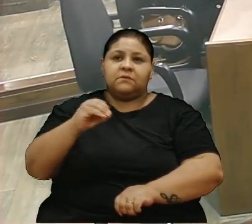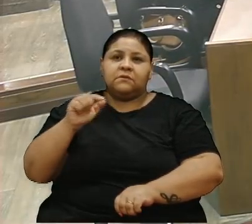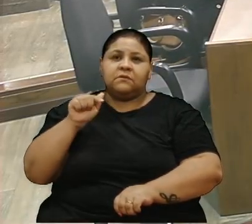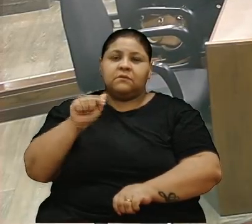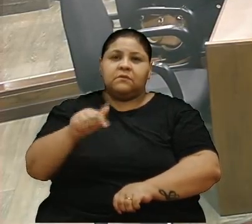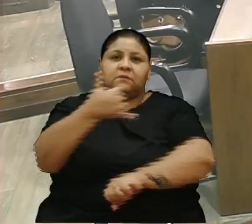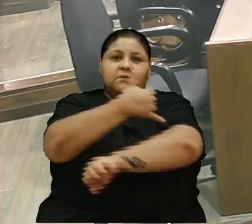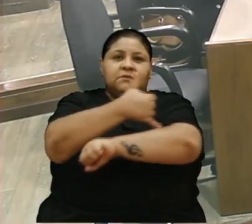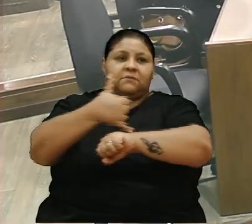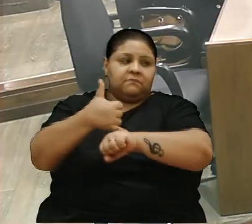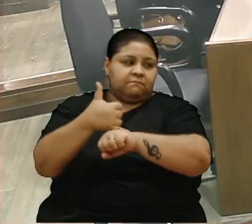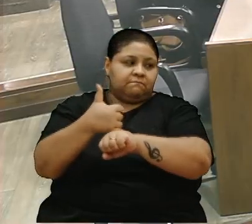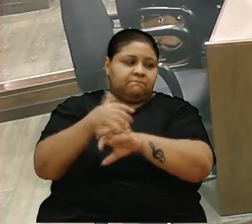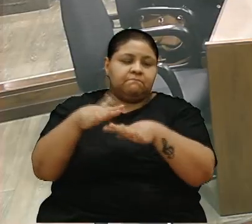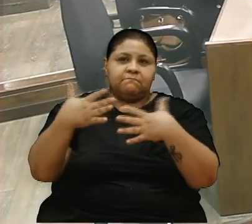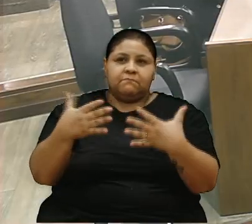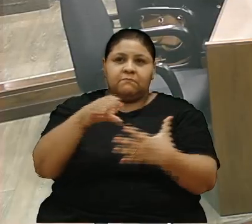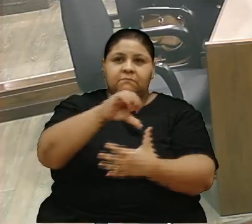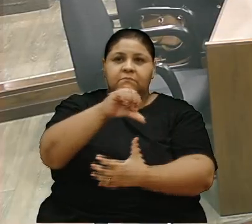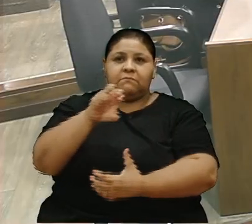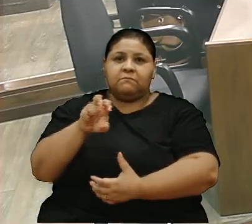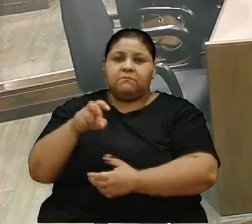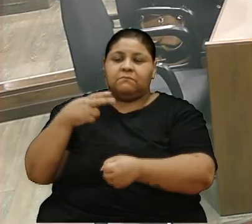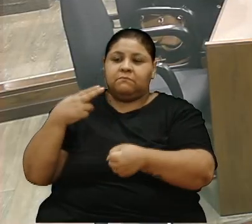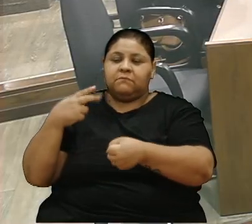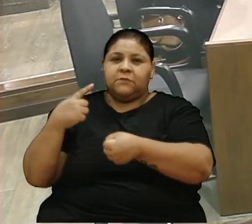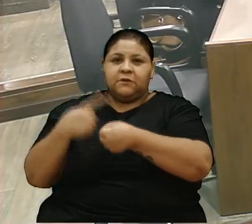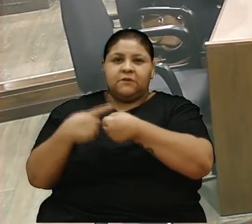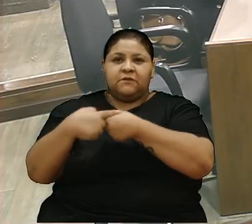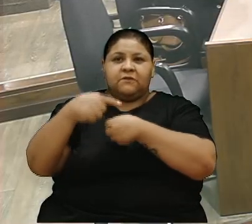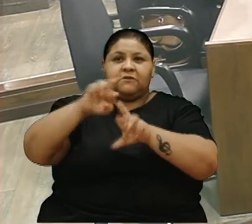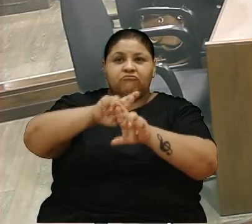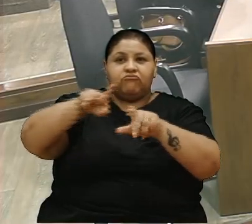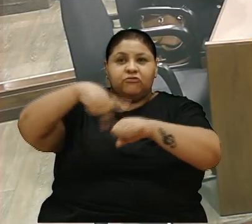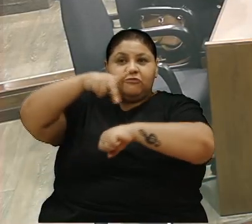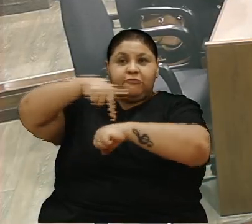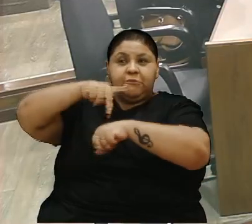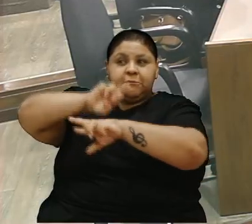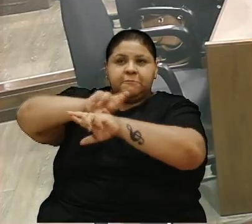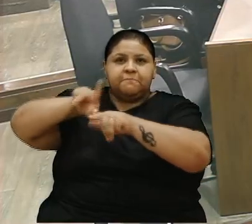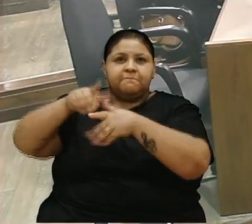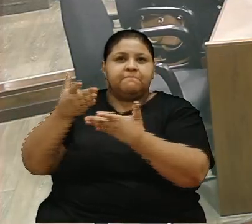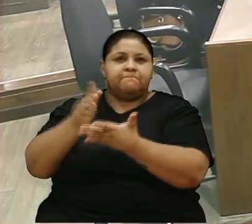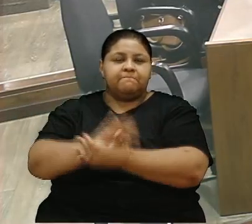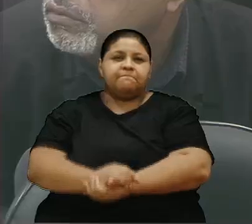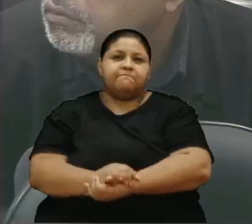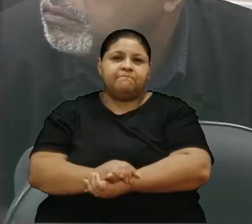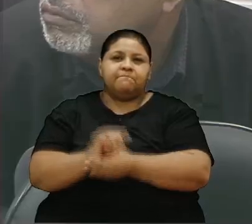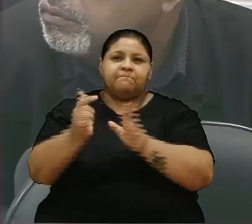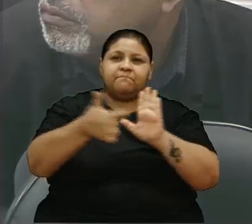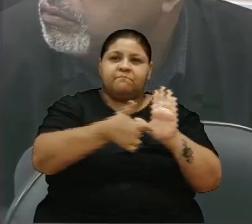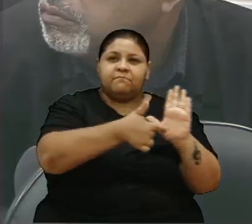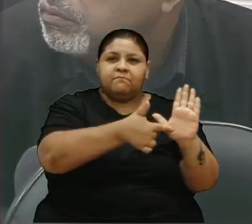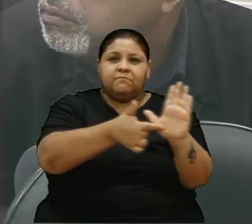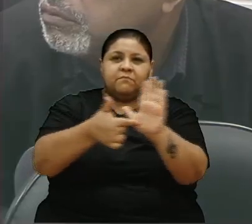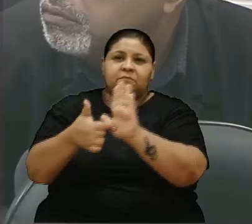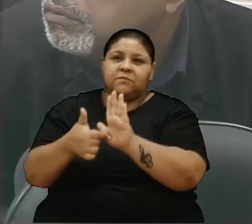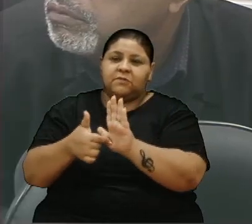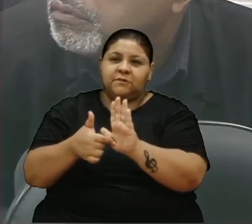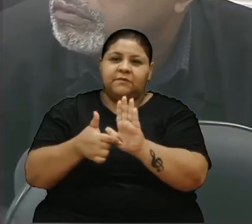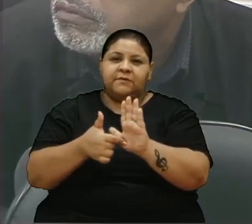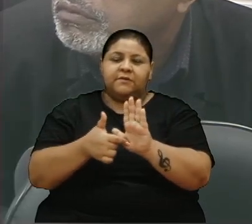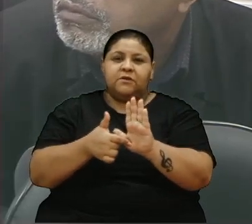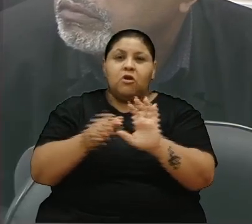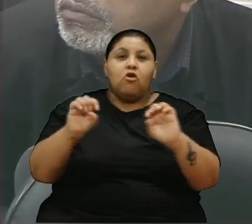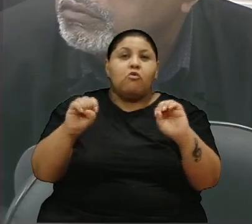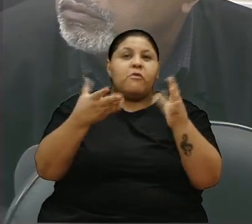passaram por lá, 95 municípios diferentes, países diferentes, e que isso mostra que muitas vezes o menos é mais, Uma